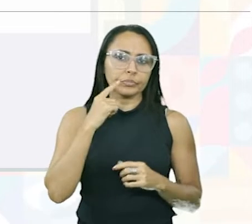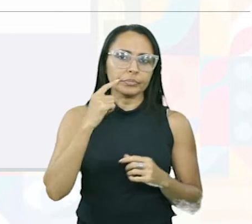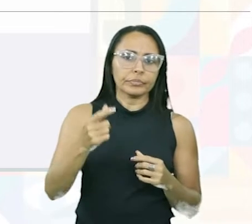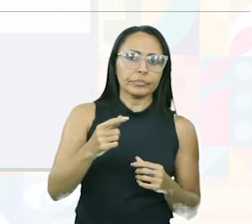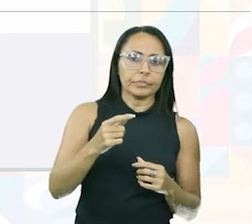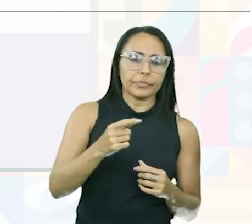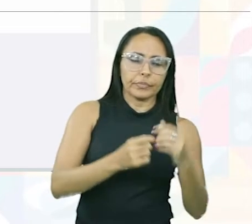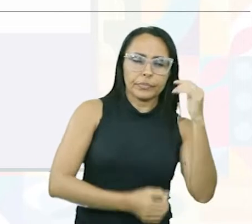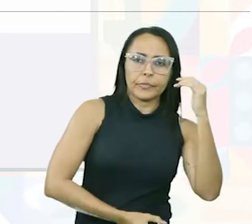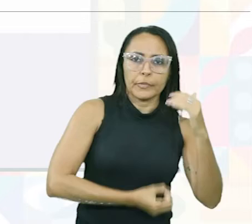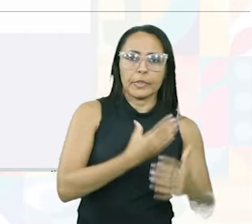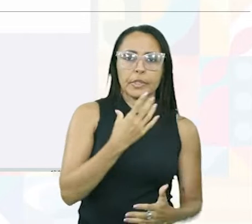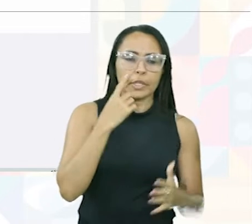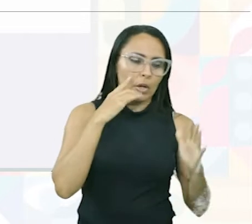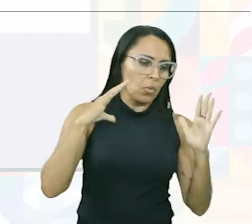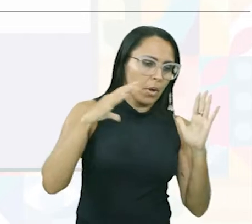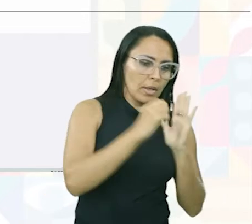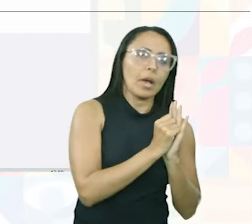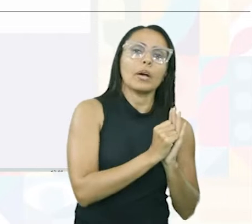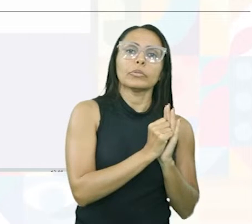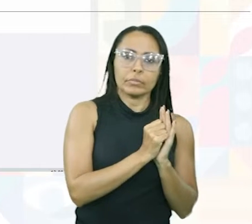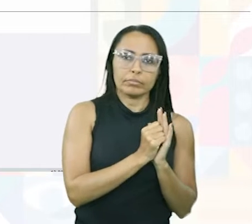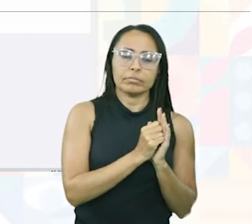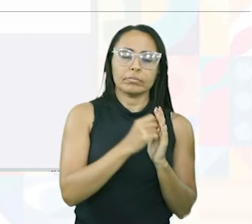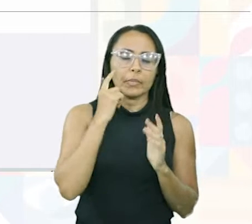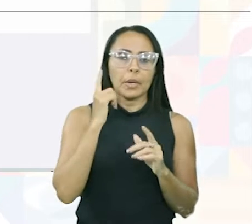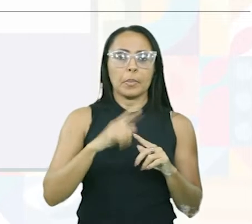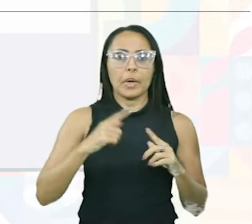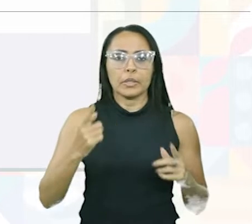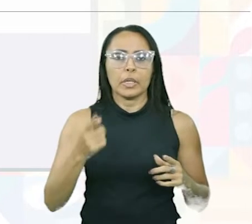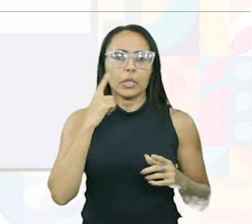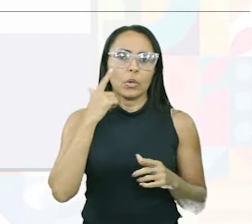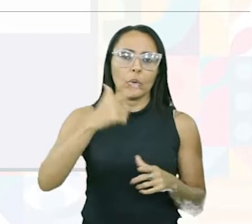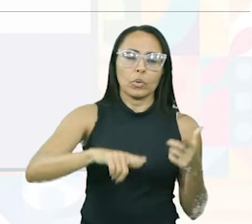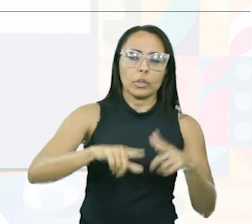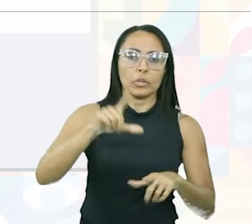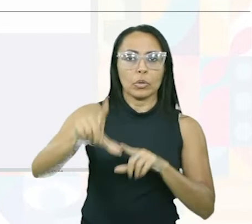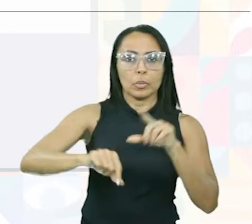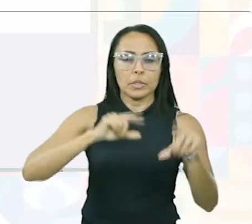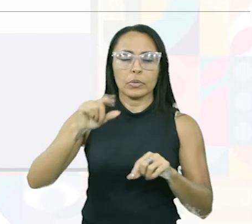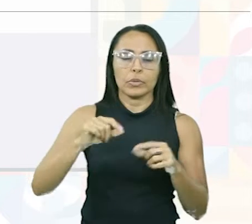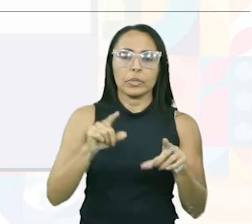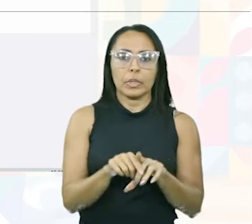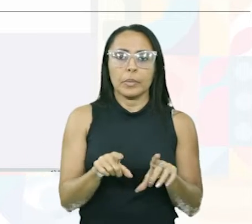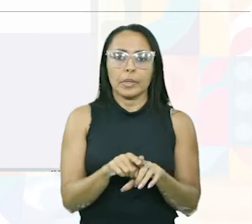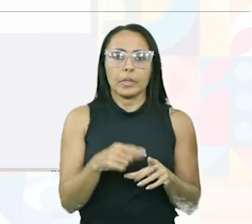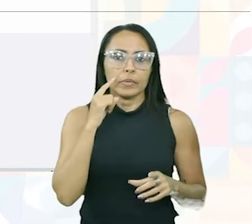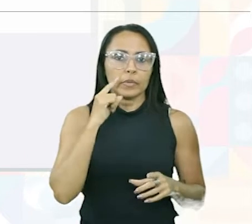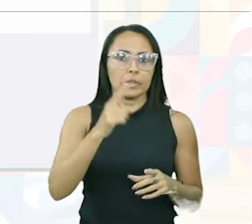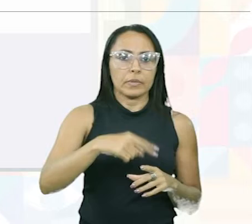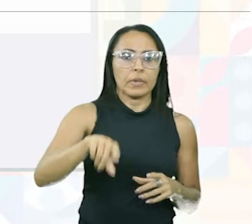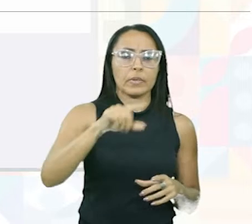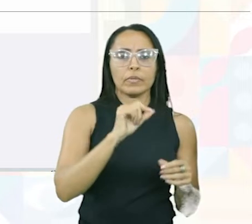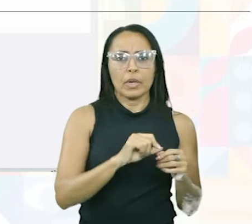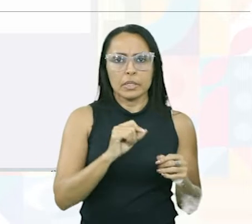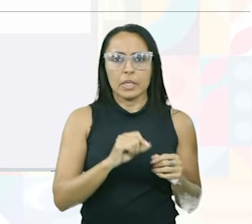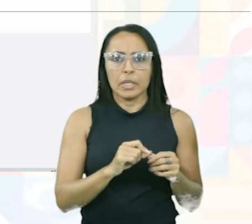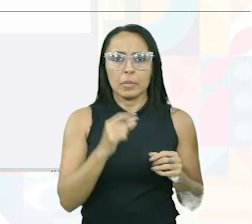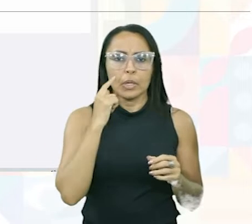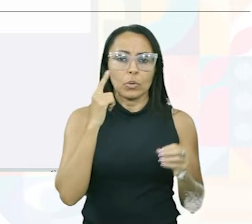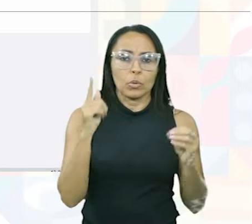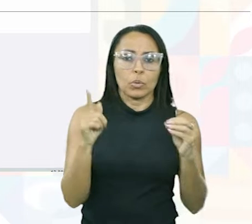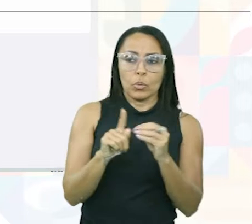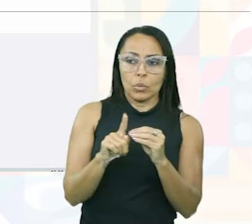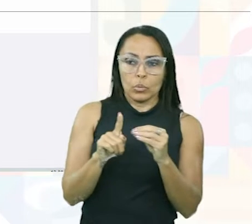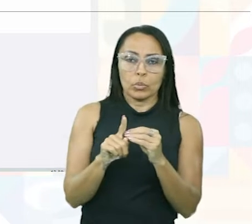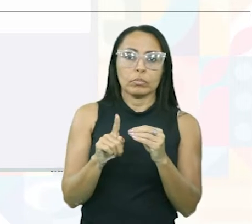Então, você vai ter que fazer um cadastro. Mas existem também outras opções de login. Você vai poder fazer o login pelo Google. Se você já tiver